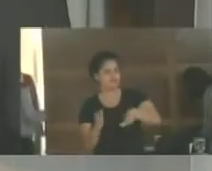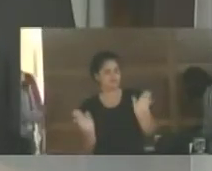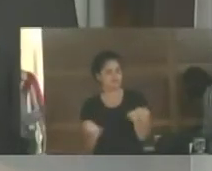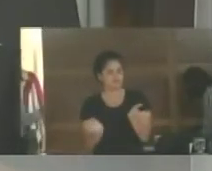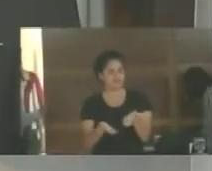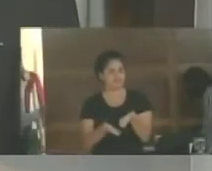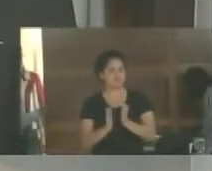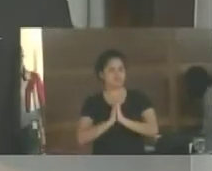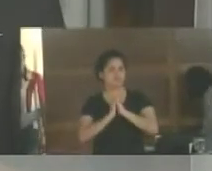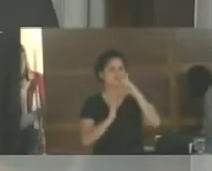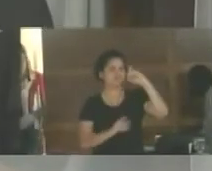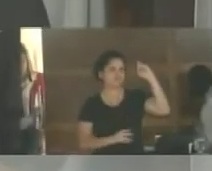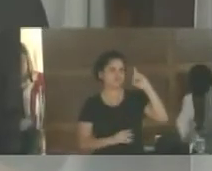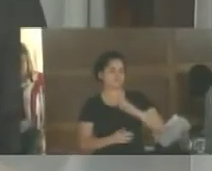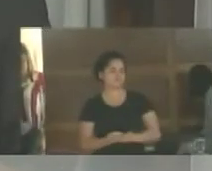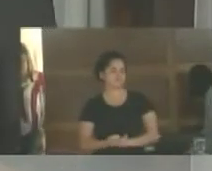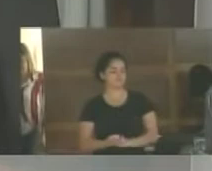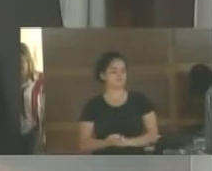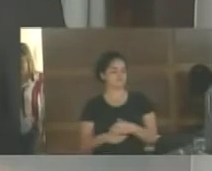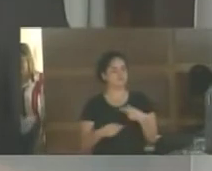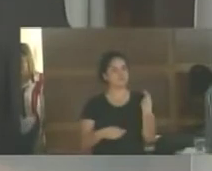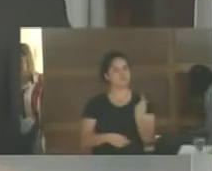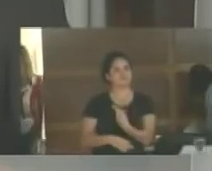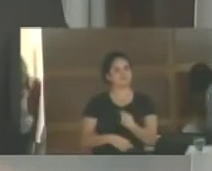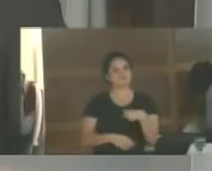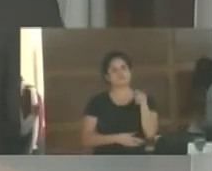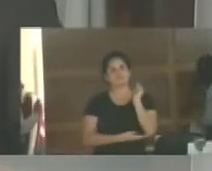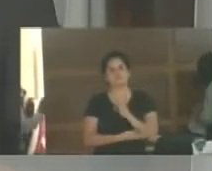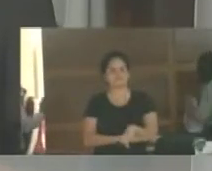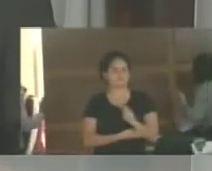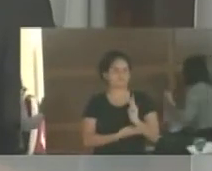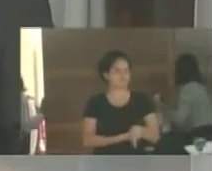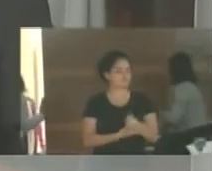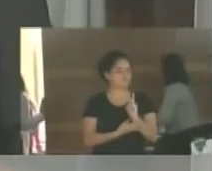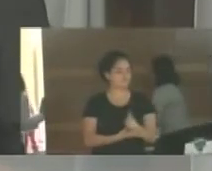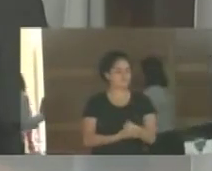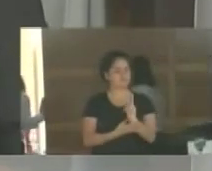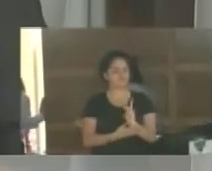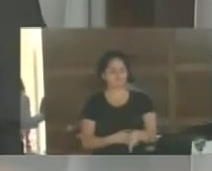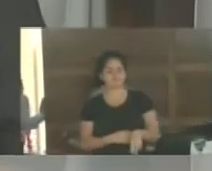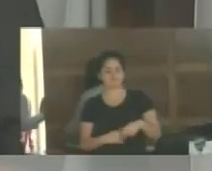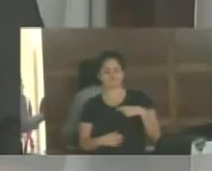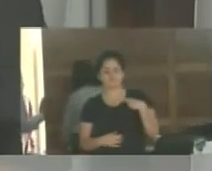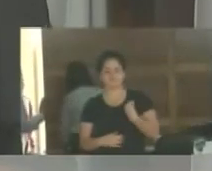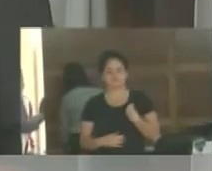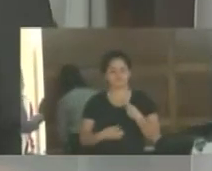Deus. Então, nós sempre vivemos o quê? O comércio